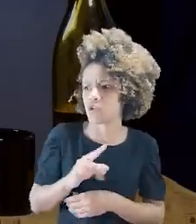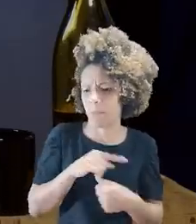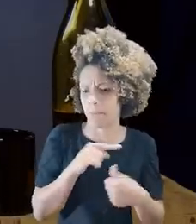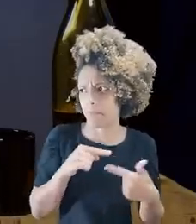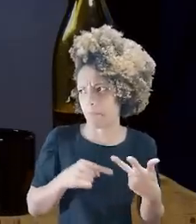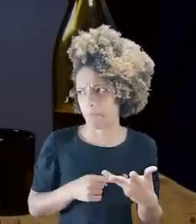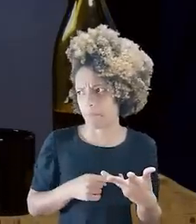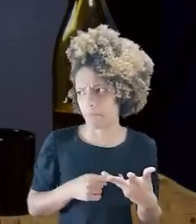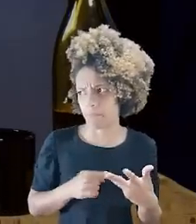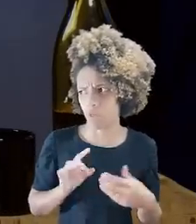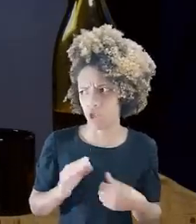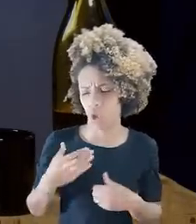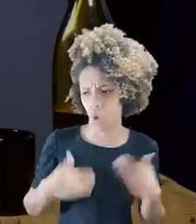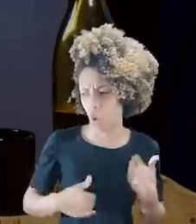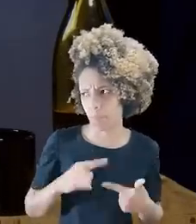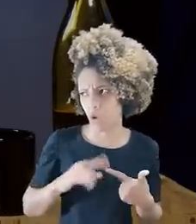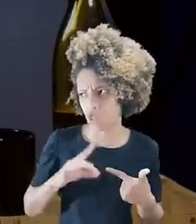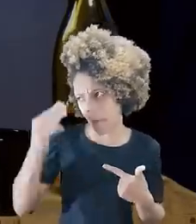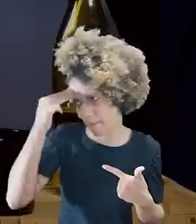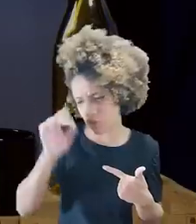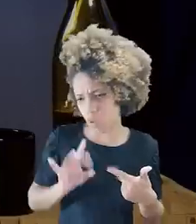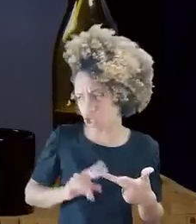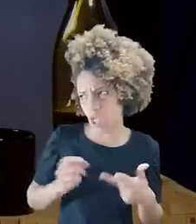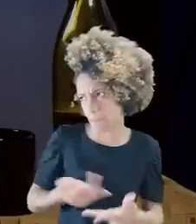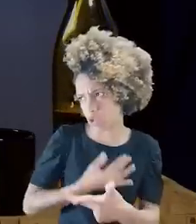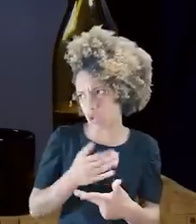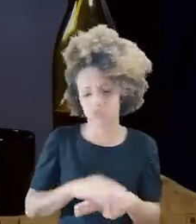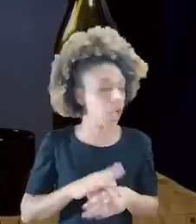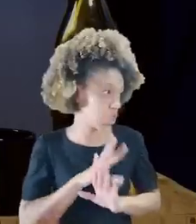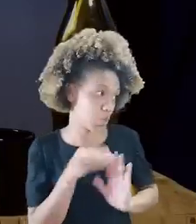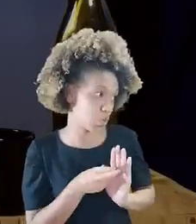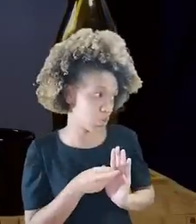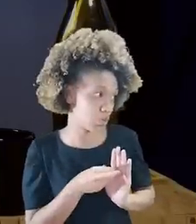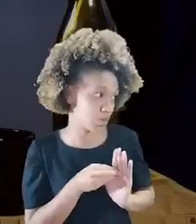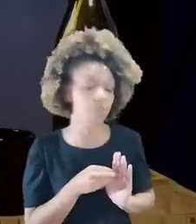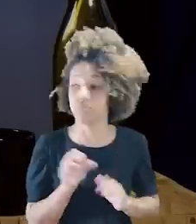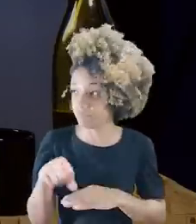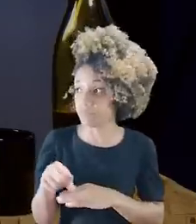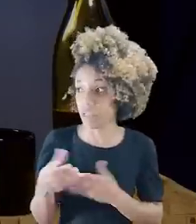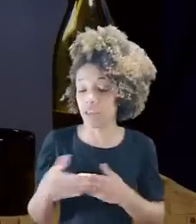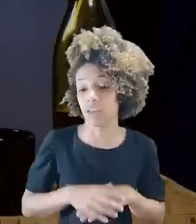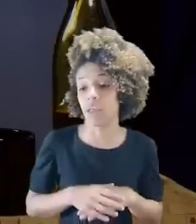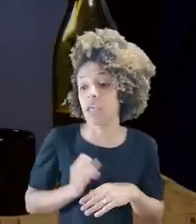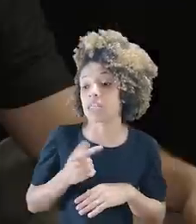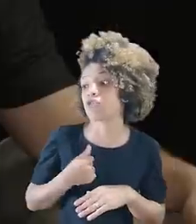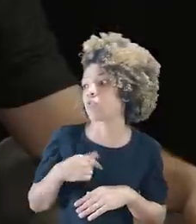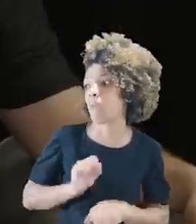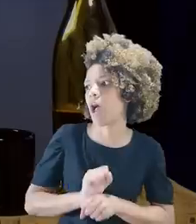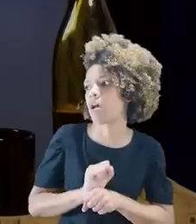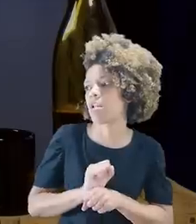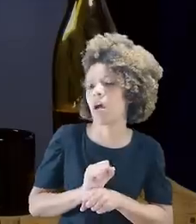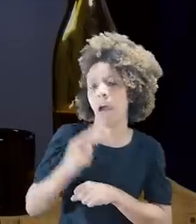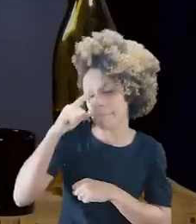nada vivo triste vivo sem desanimada não sei o quê é sempre assim É muita gente mal emocionalmente muita gente